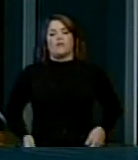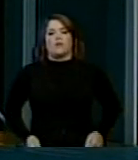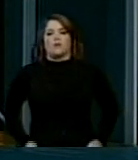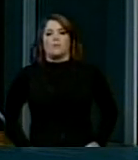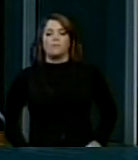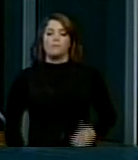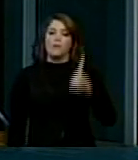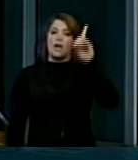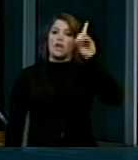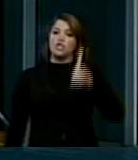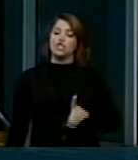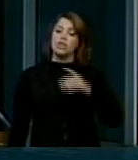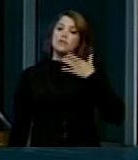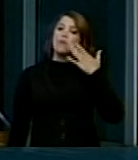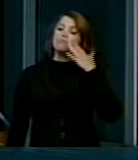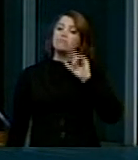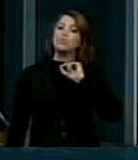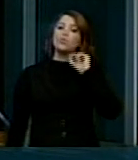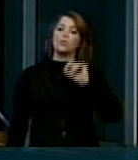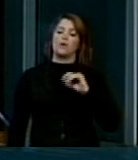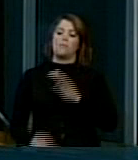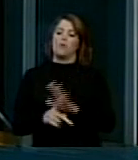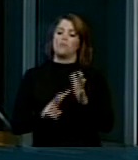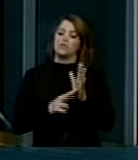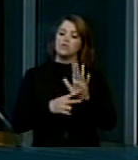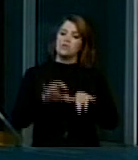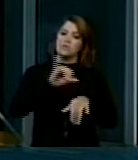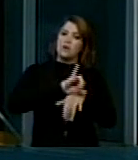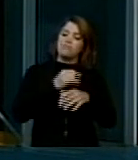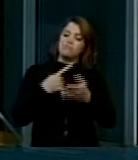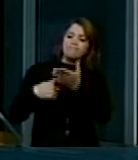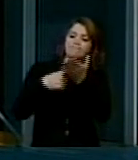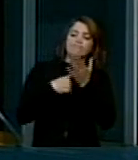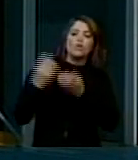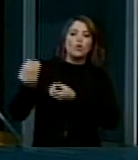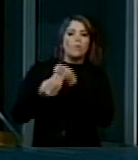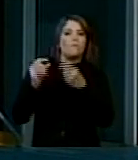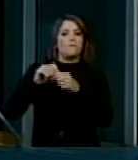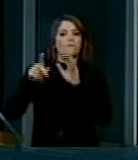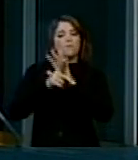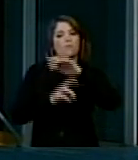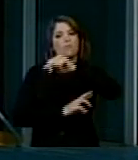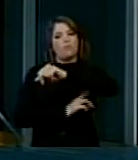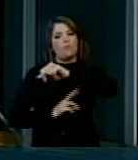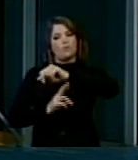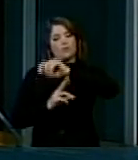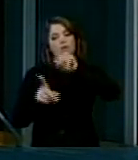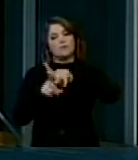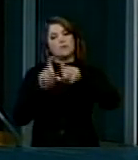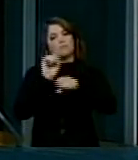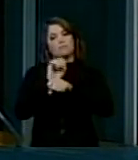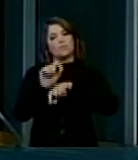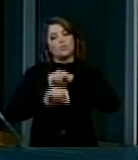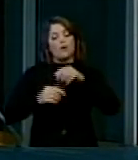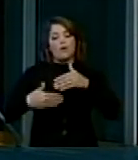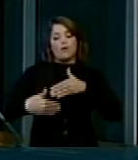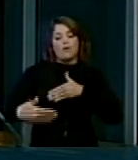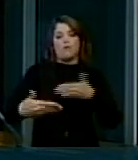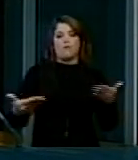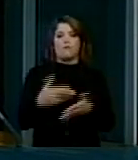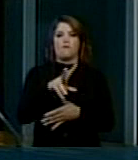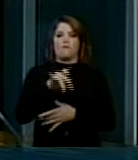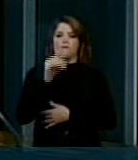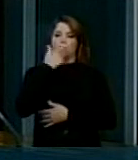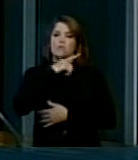à direção que conduziu dos sindicatos lá, essa negociação que foi feita lá em Rondônia, e só espero que a partir de agora